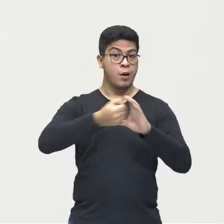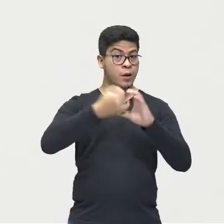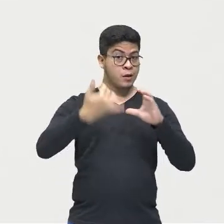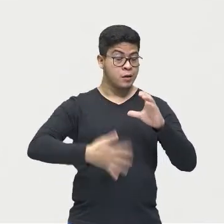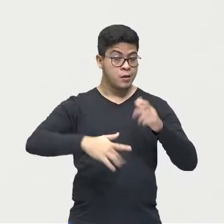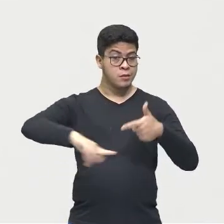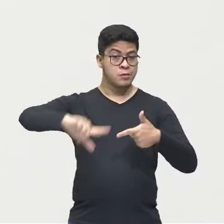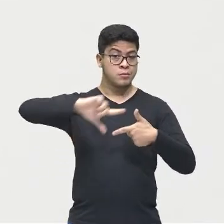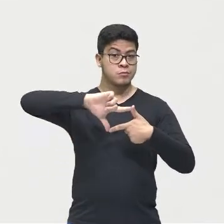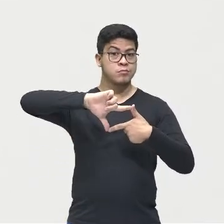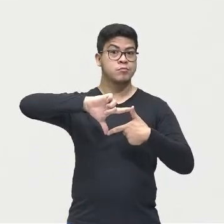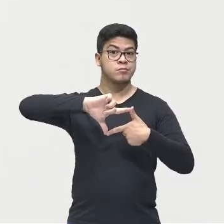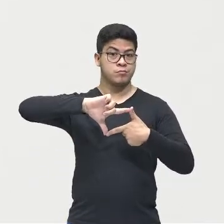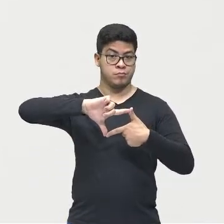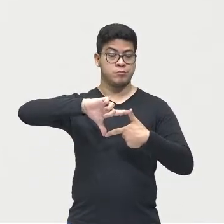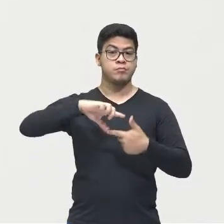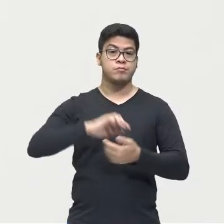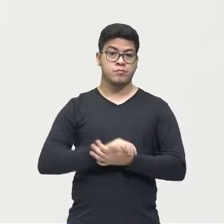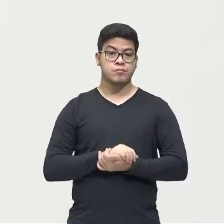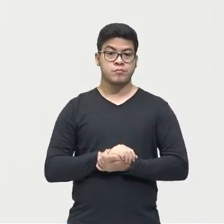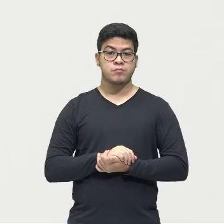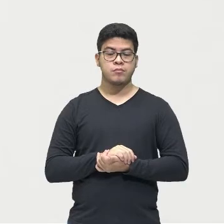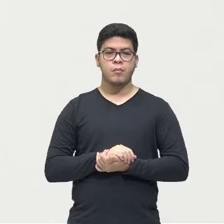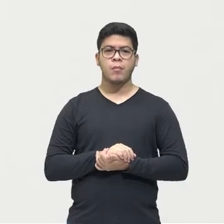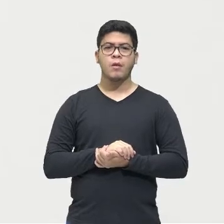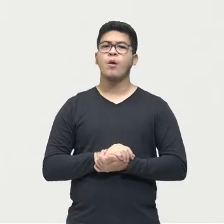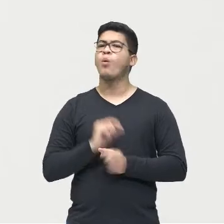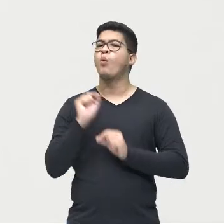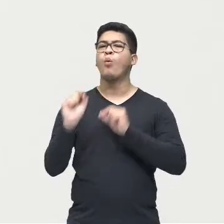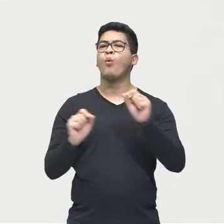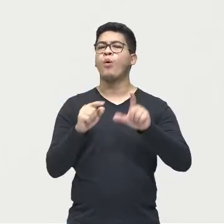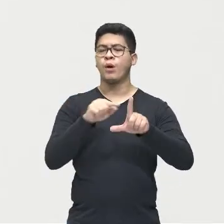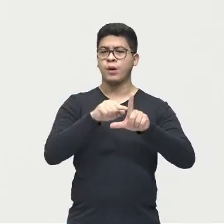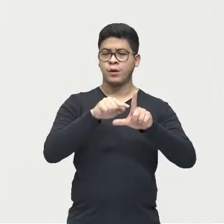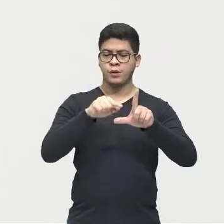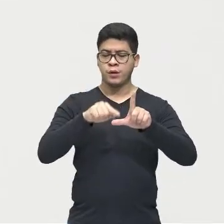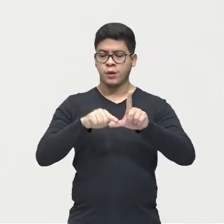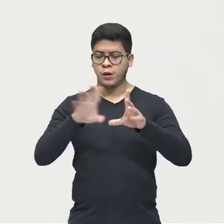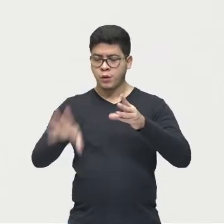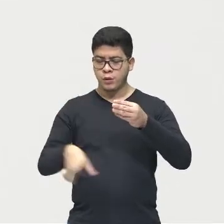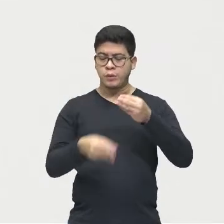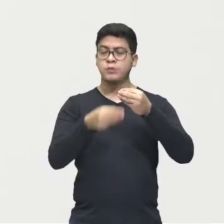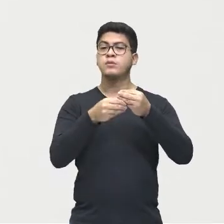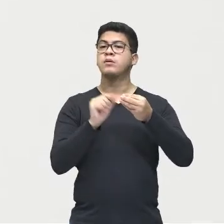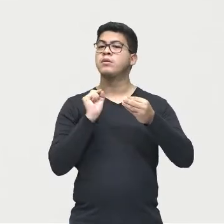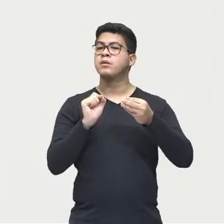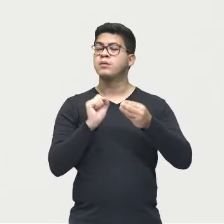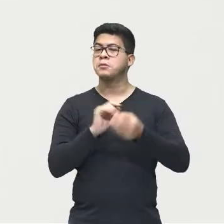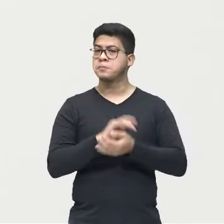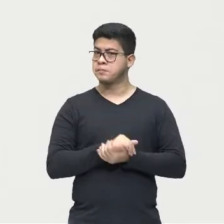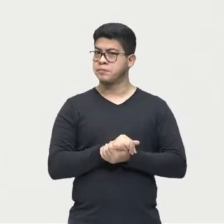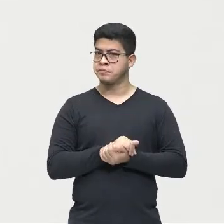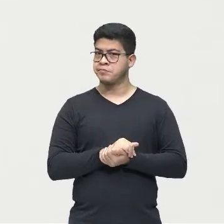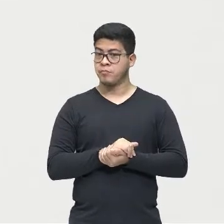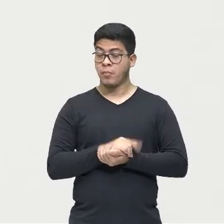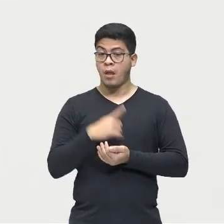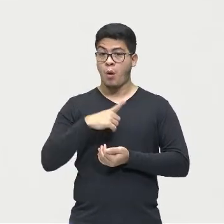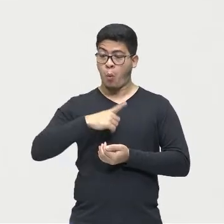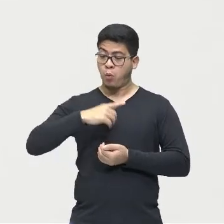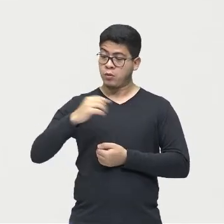Ângulos adjacentes suplementares. O que são os ângulos adjacentes? São os que estão ao lado do